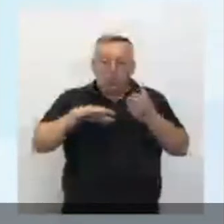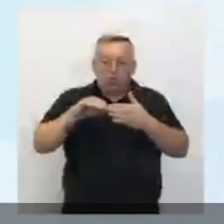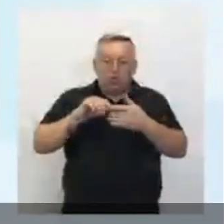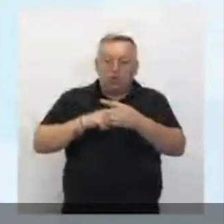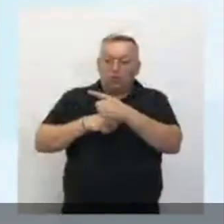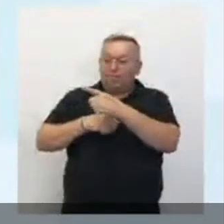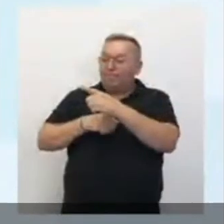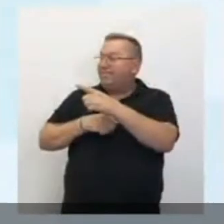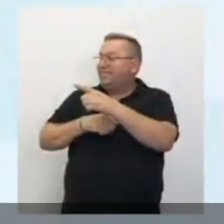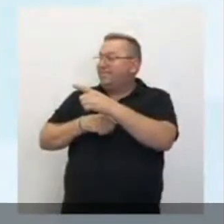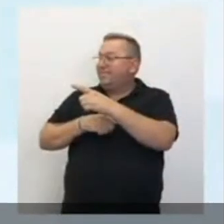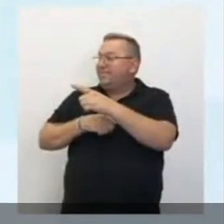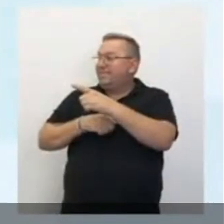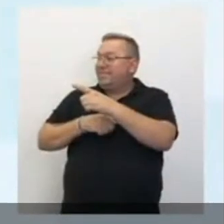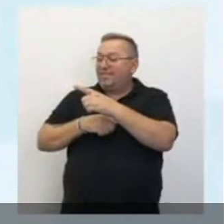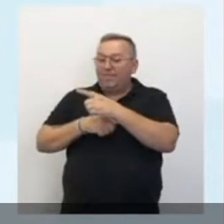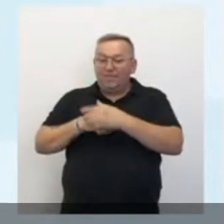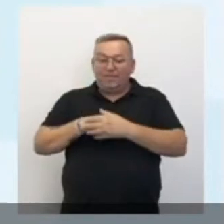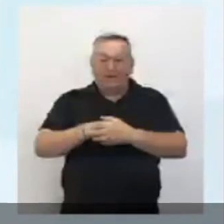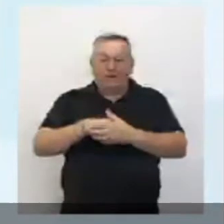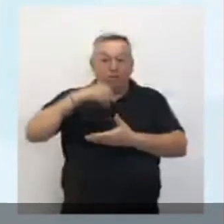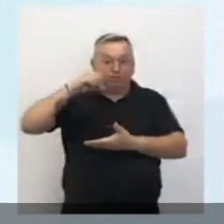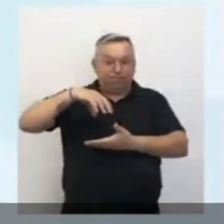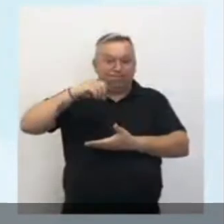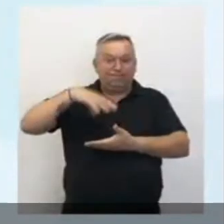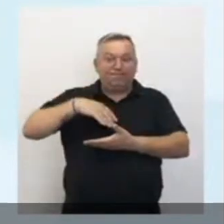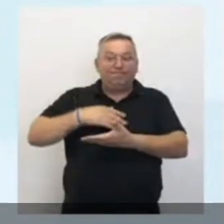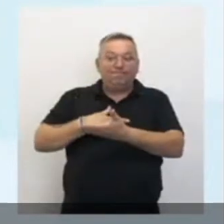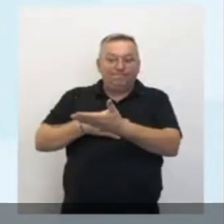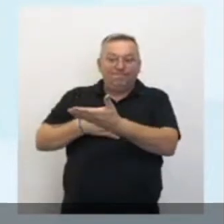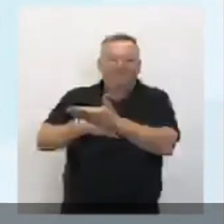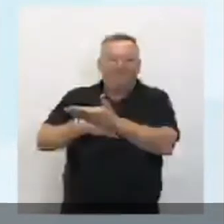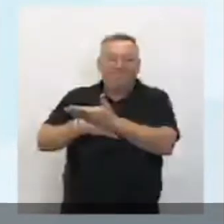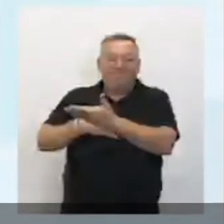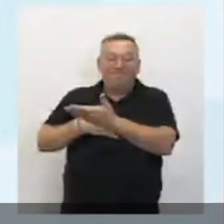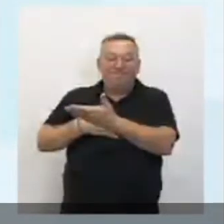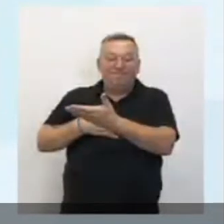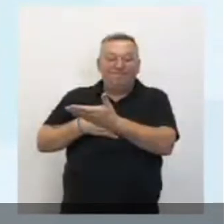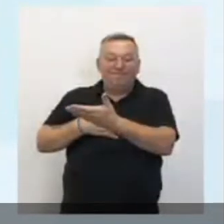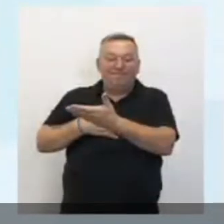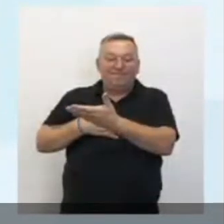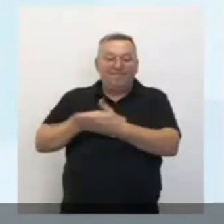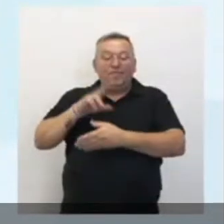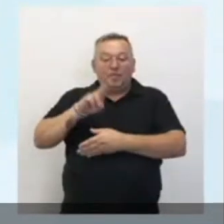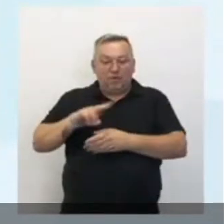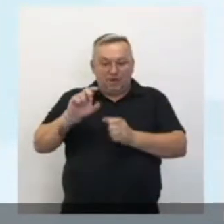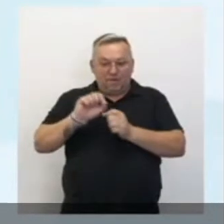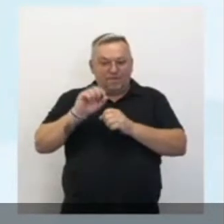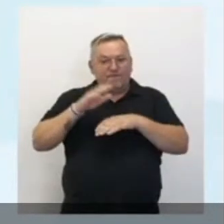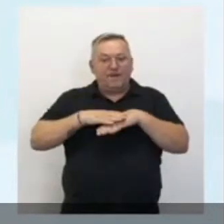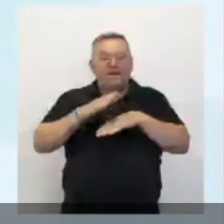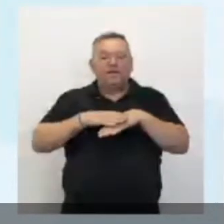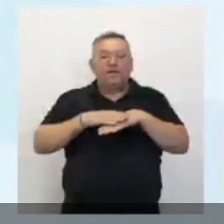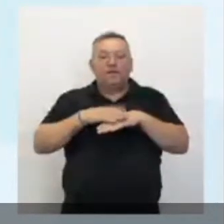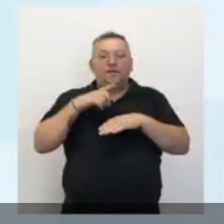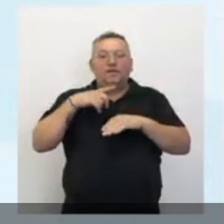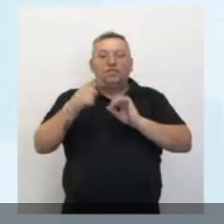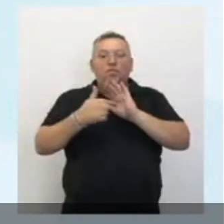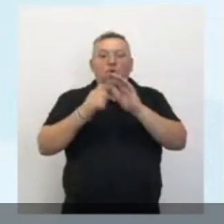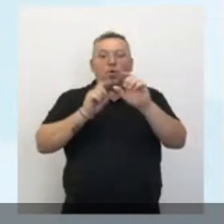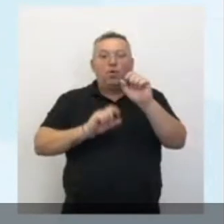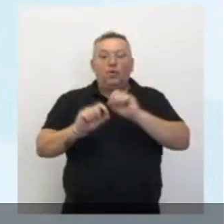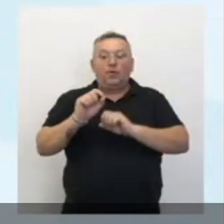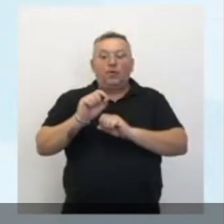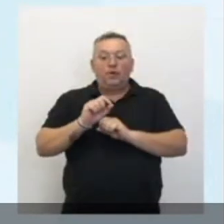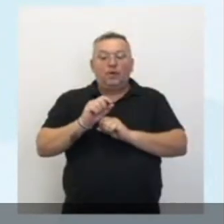lá para vocês construírem. Isso mesmo, tirem lá um print, vocês podem utilizar esse QR Code para a construção. O que eu quero mostrar aqui para vocês